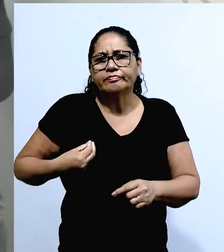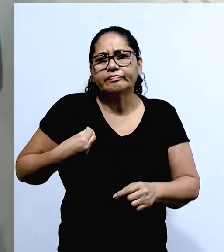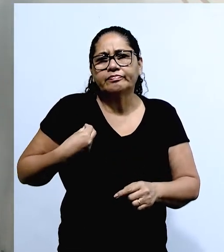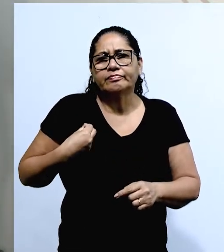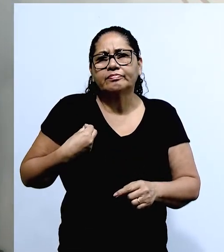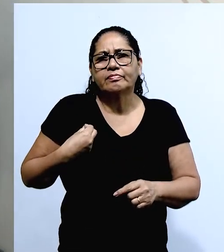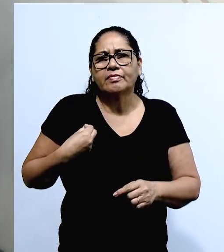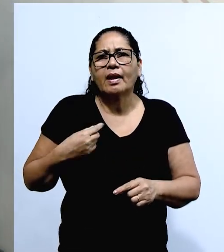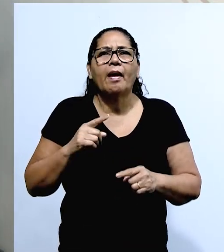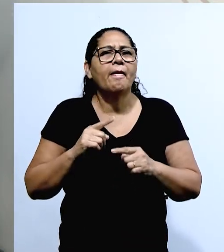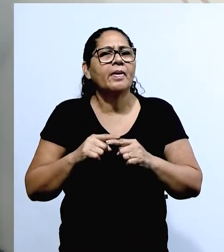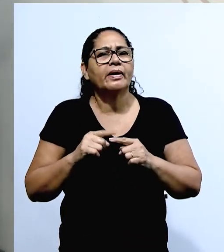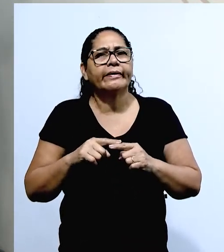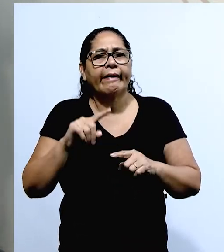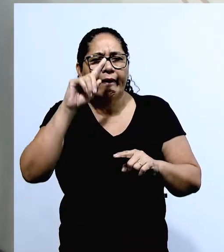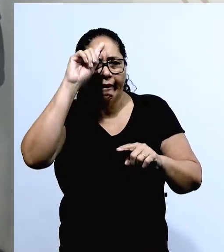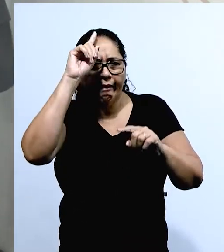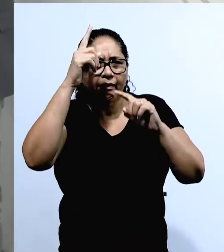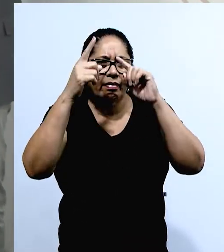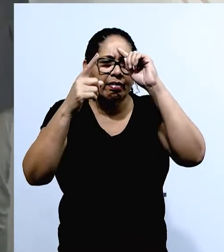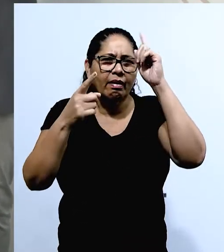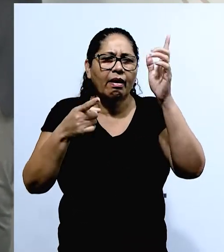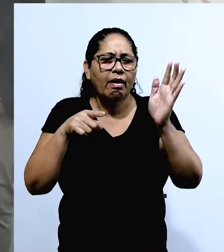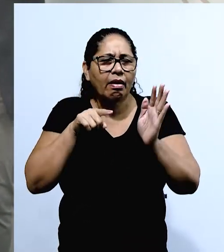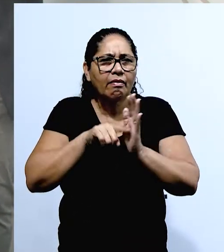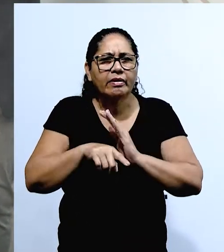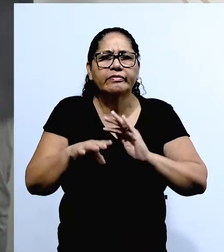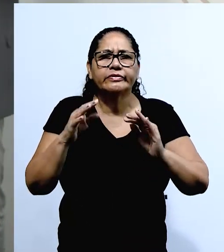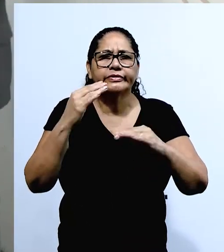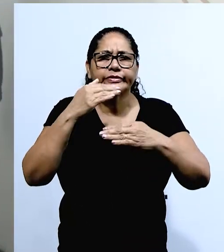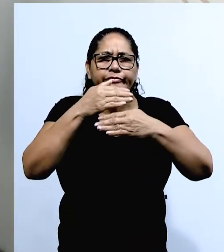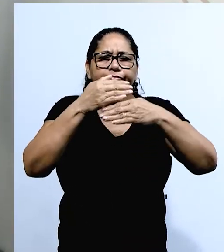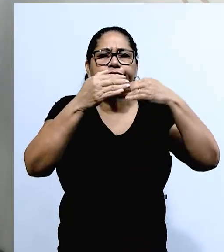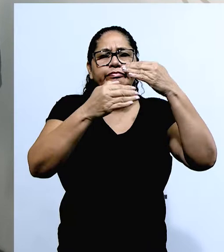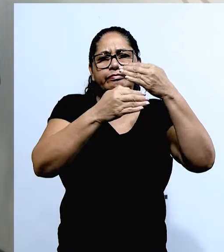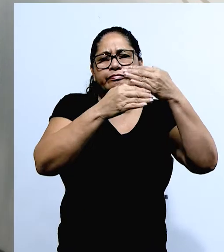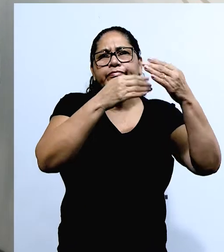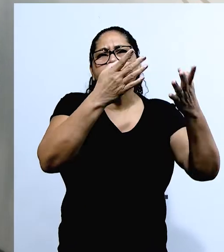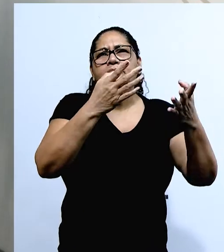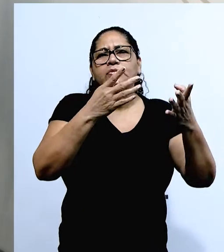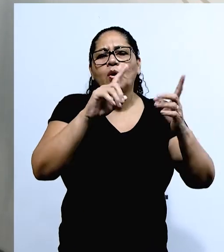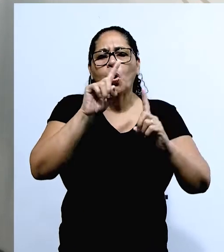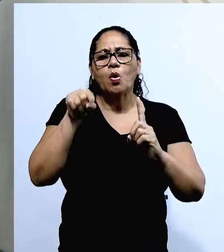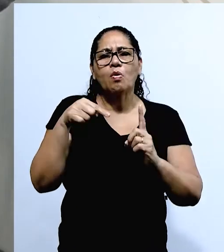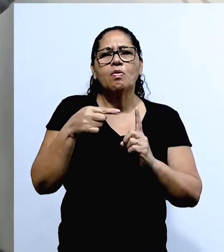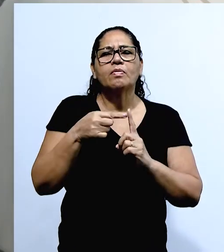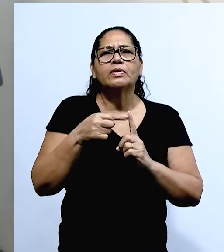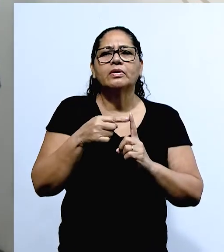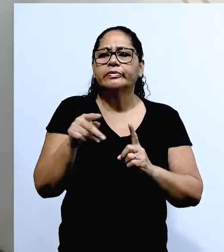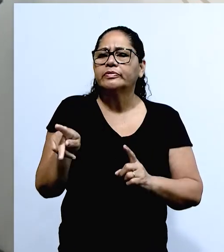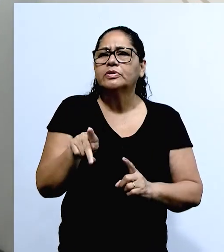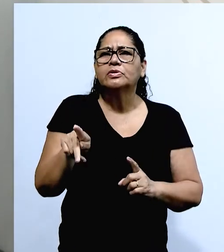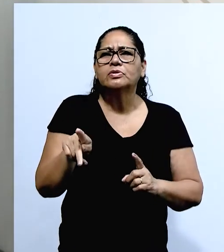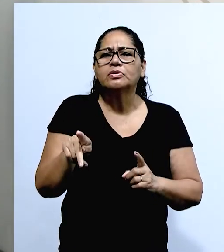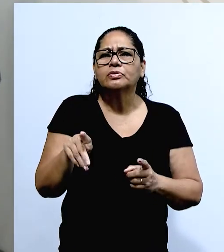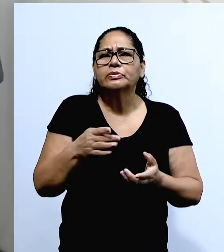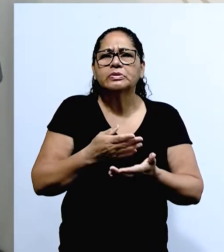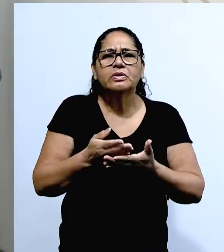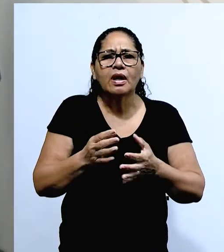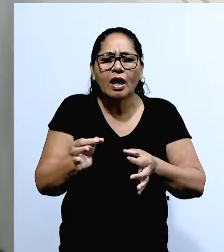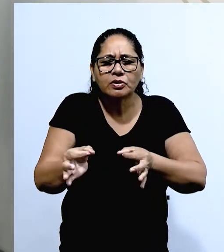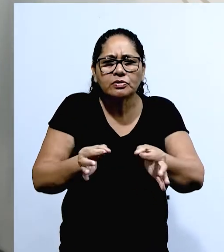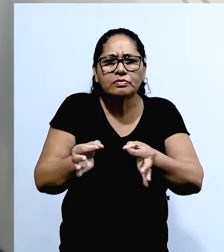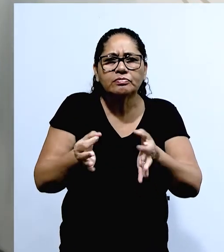Ela existe para quê? Qual que é a ideia? Quando você fundou essa organização, você fundou com qual objetivo? Mas professor, no caso